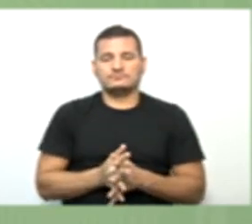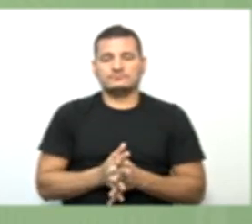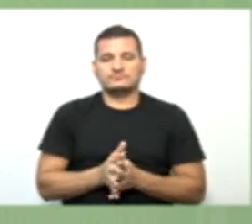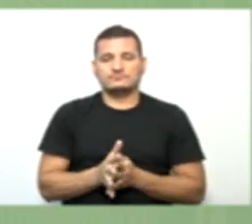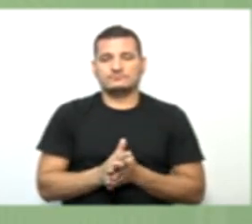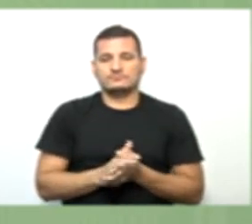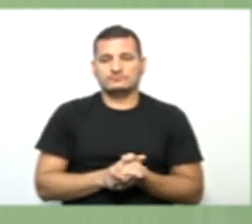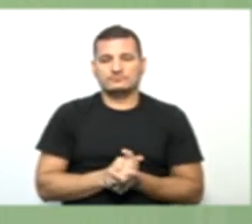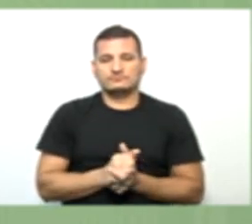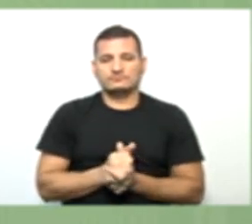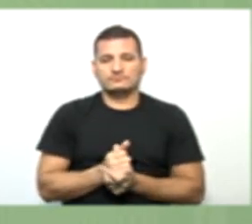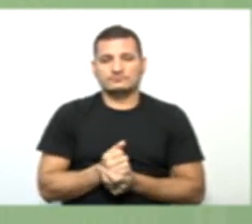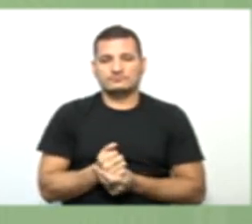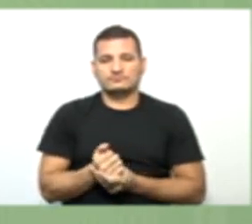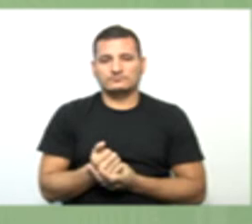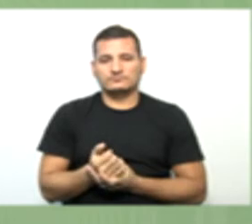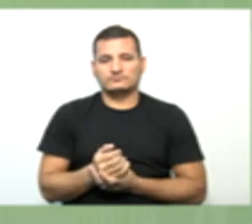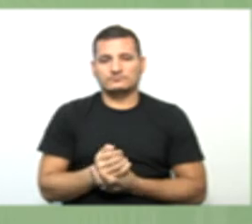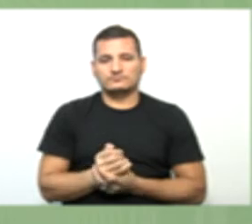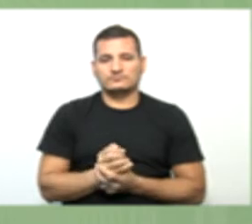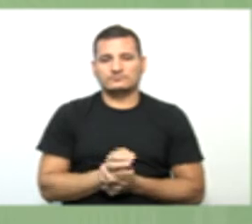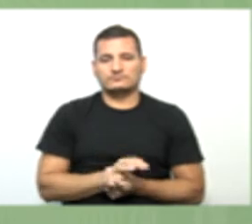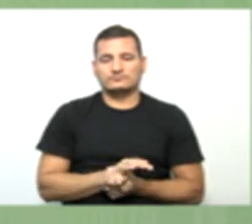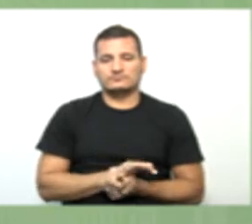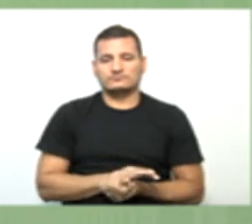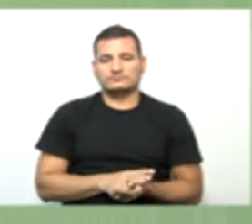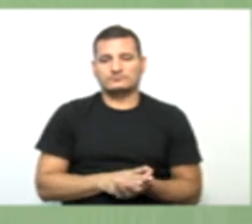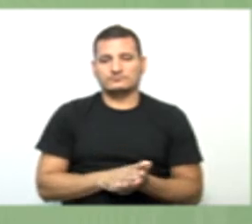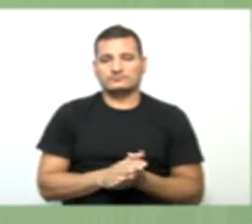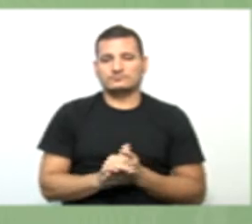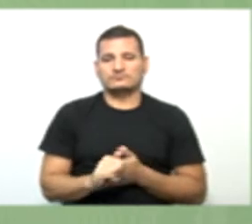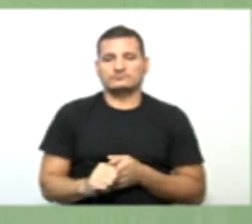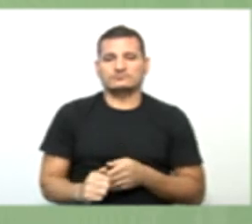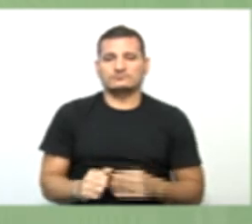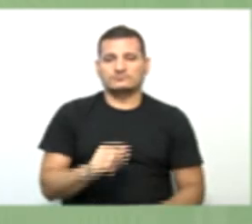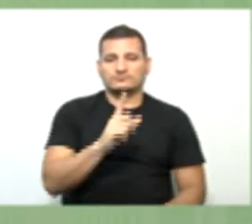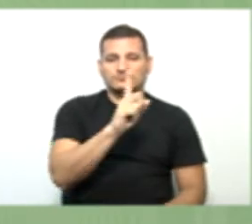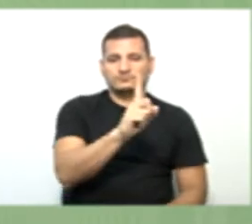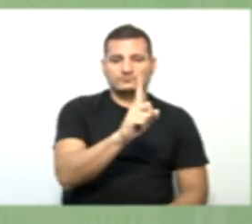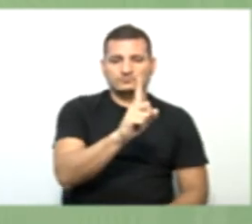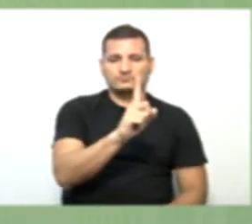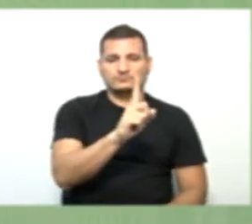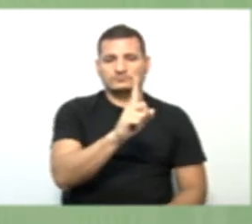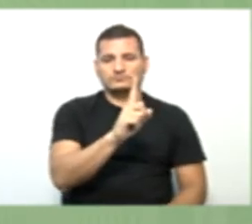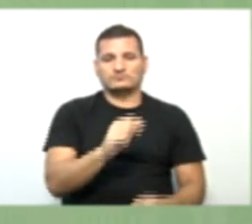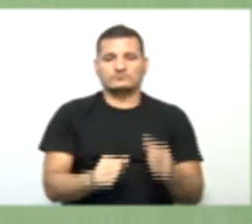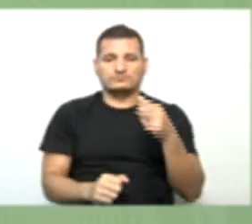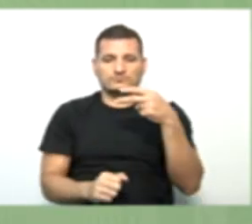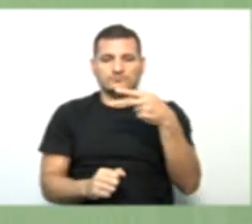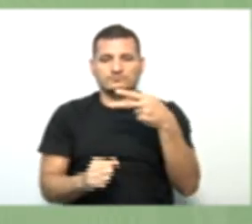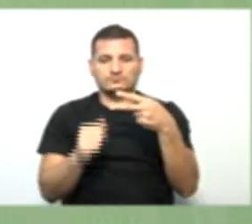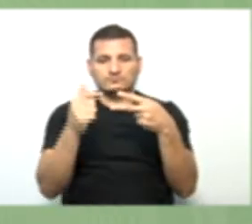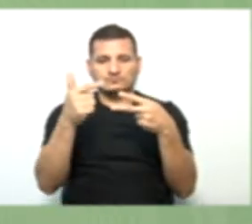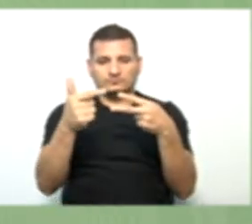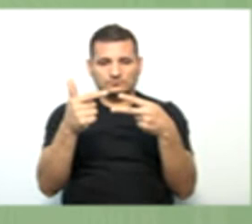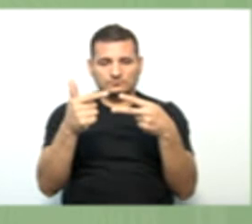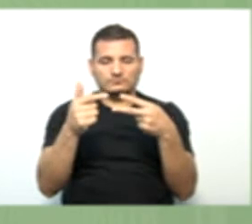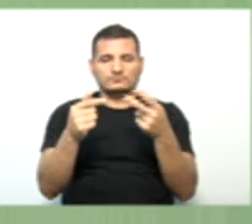por exemplo, 1 é menor que 2, isso é verdadeiro, então o OR passa a ser